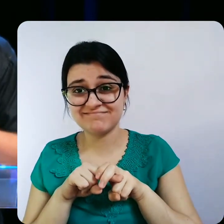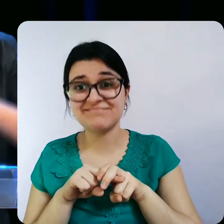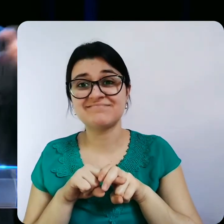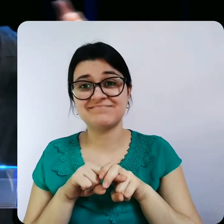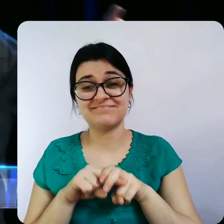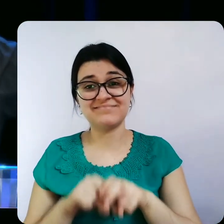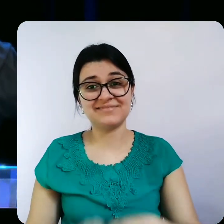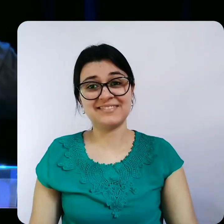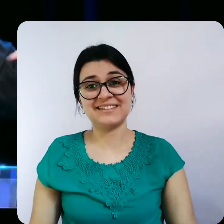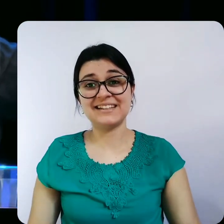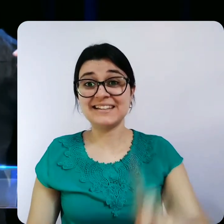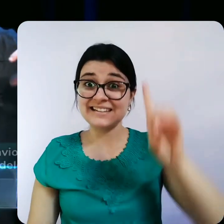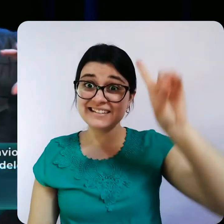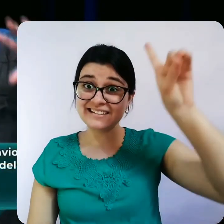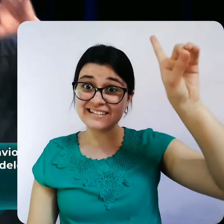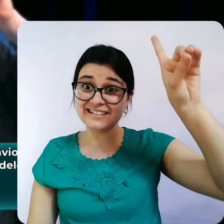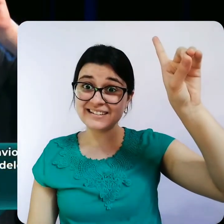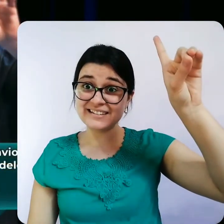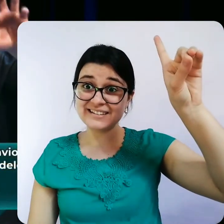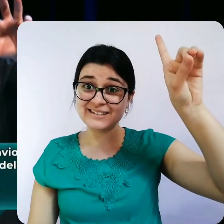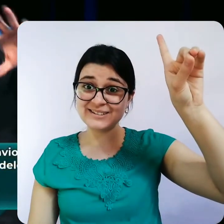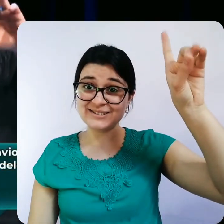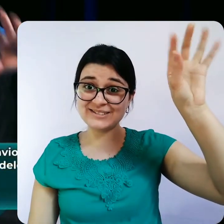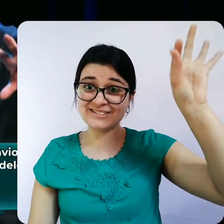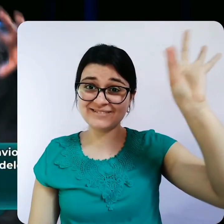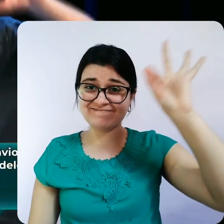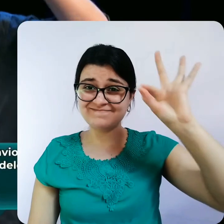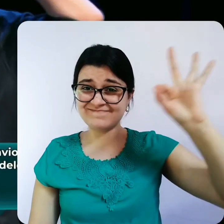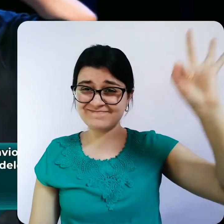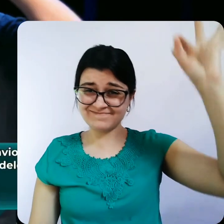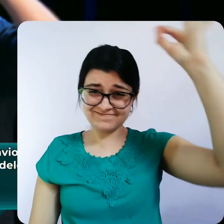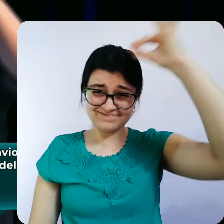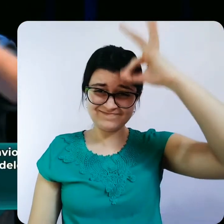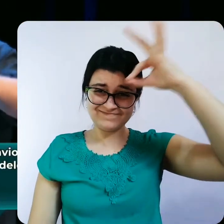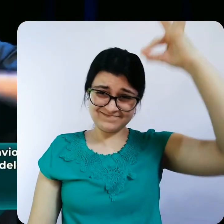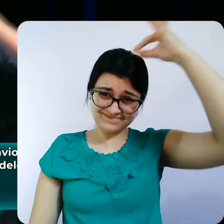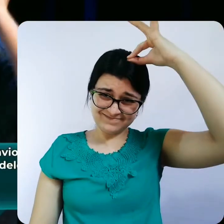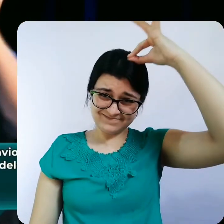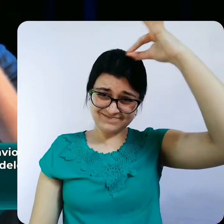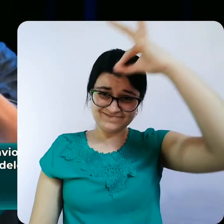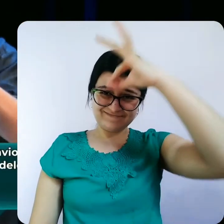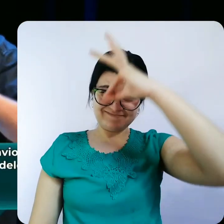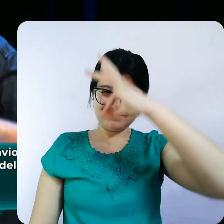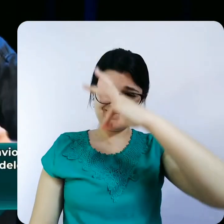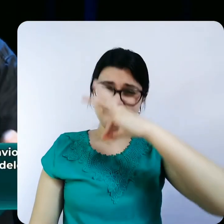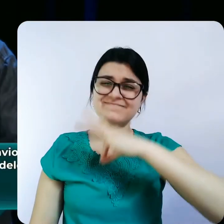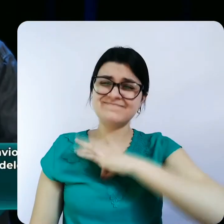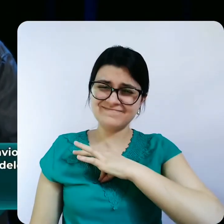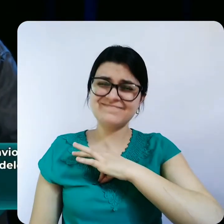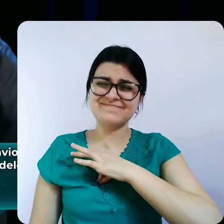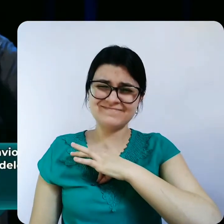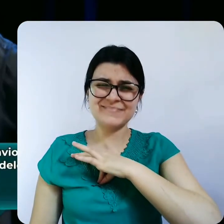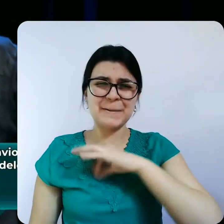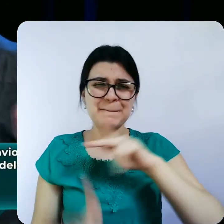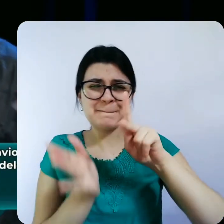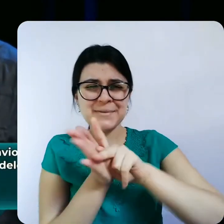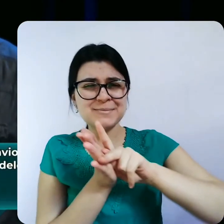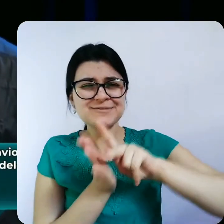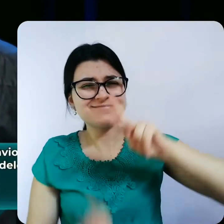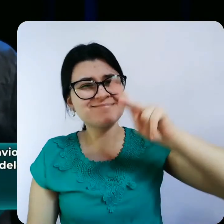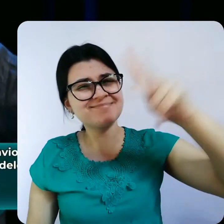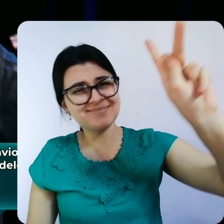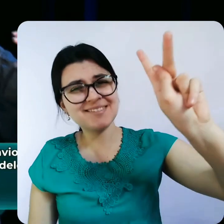filhos, Deus enviou ao nosso coração o seu Espírito, o Espírito do seu Filho. E por